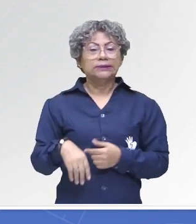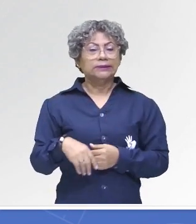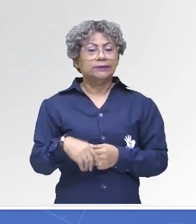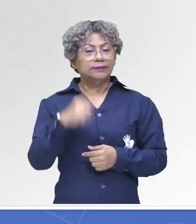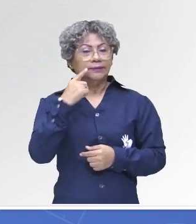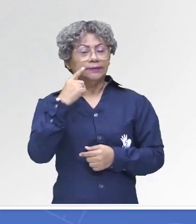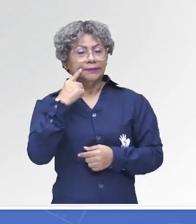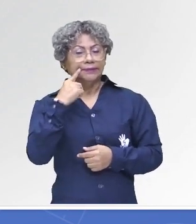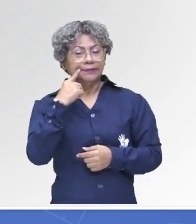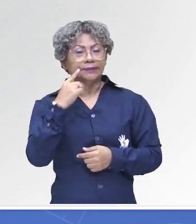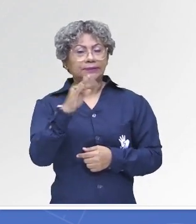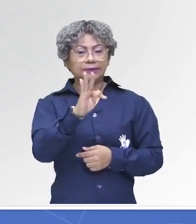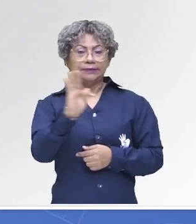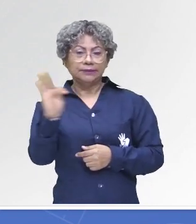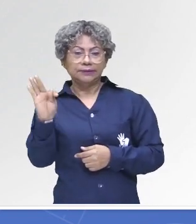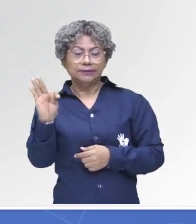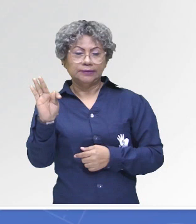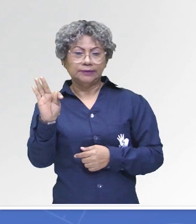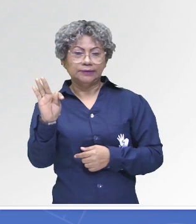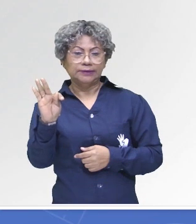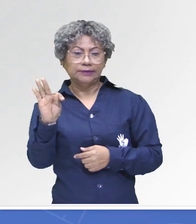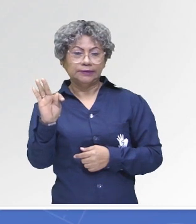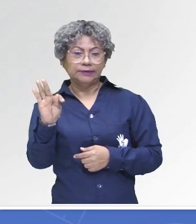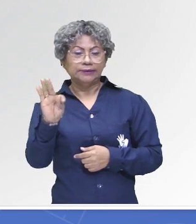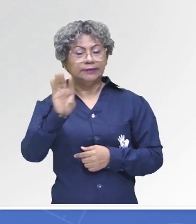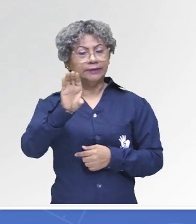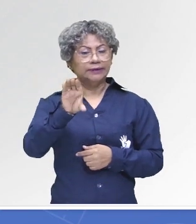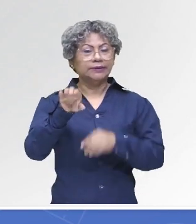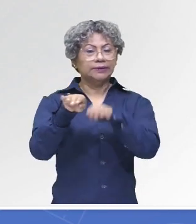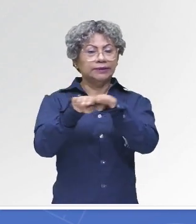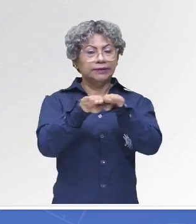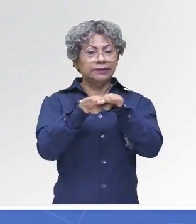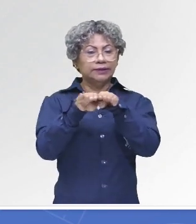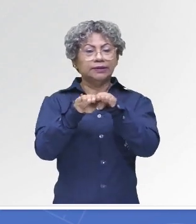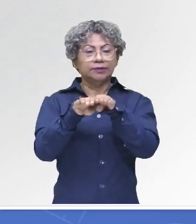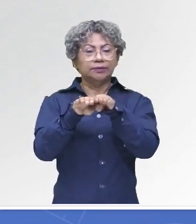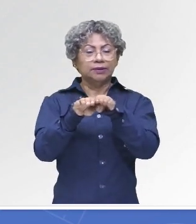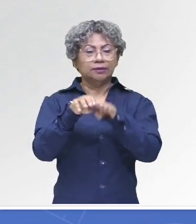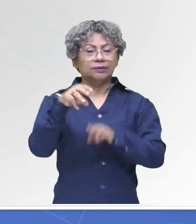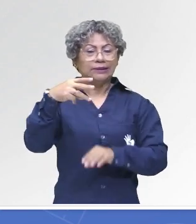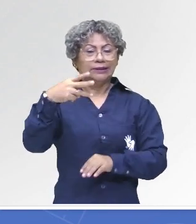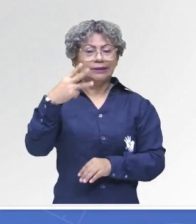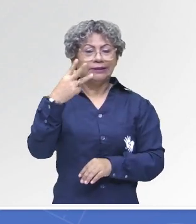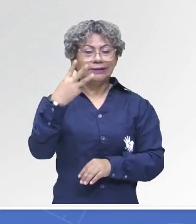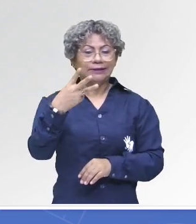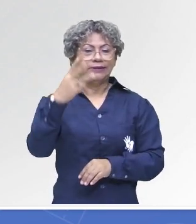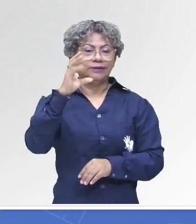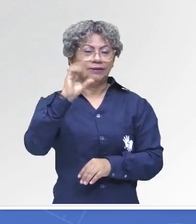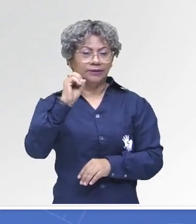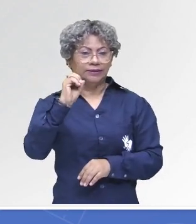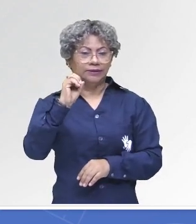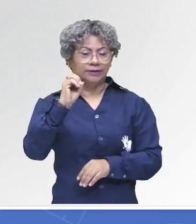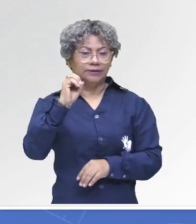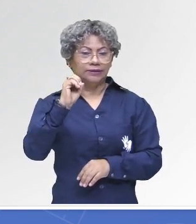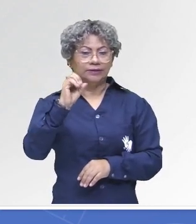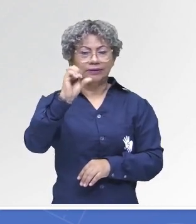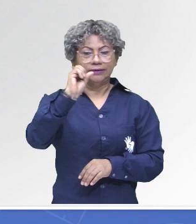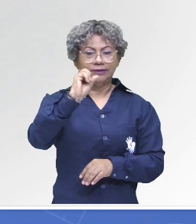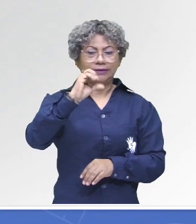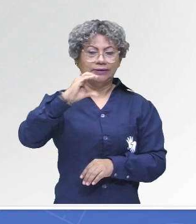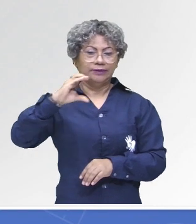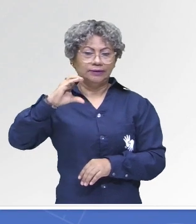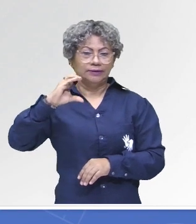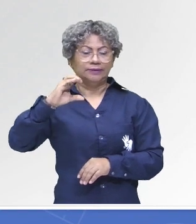olha, 30 graus Celsius, ele está me dando Tc. Tc, 30 graus Celsius. Vamos converter para a